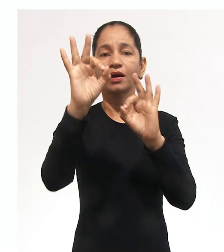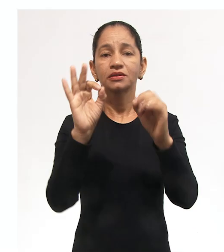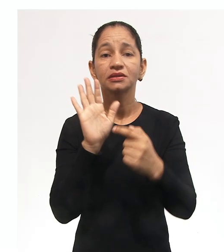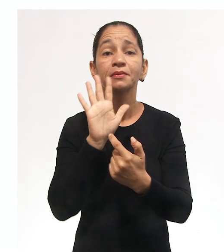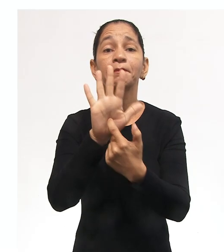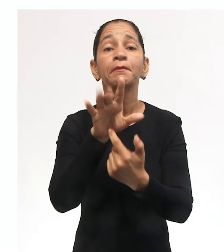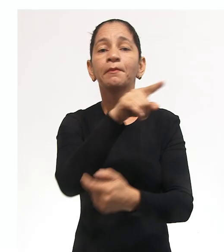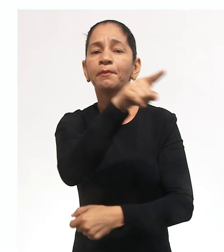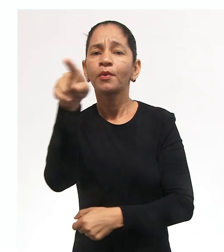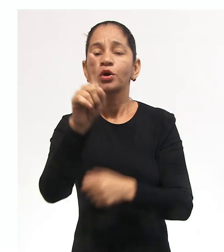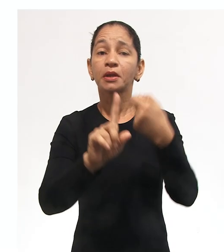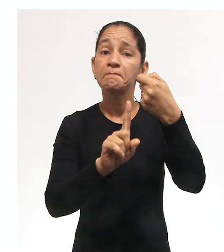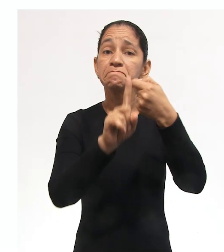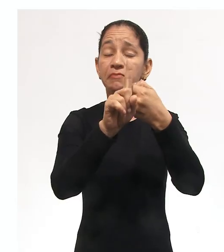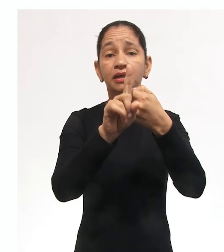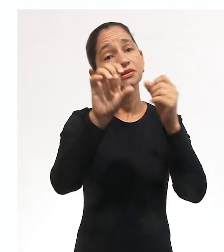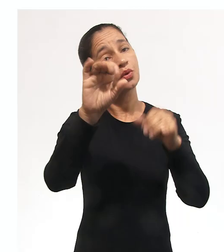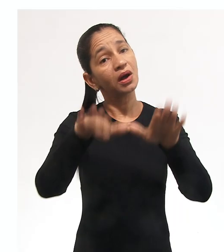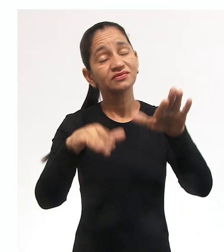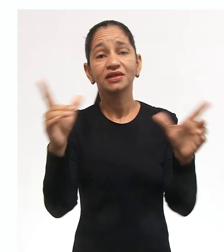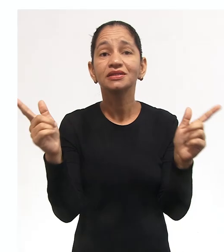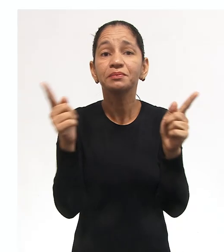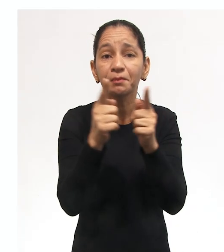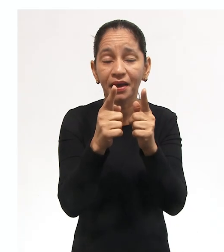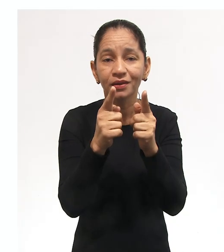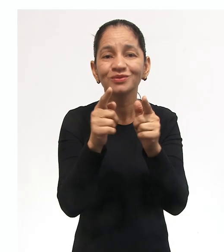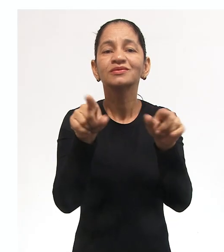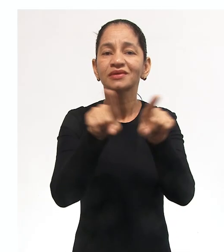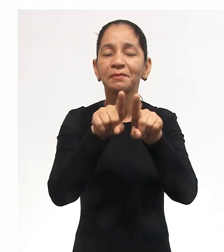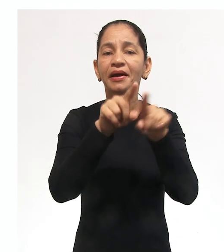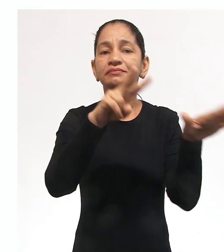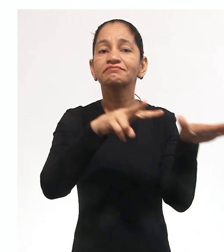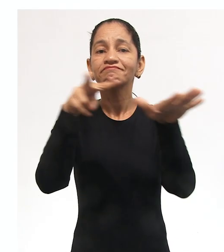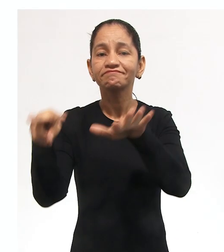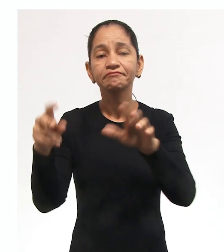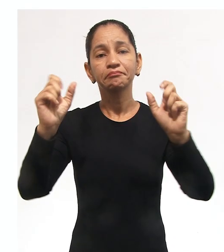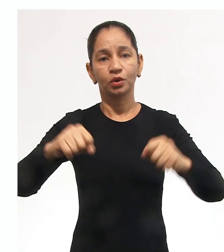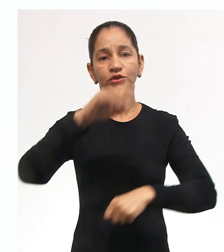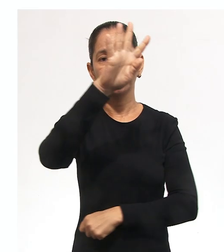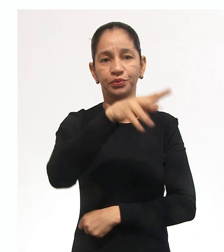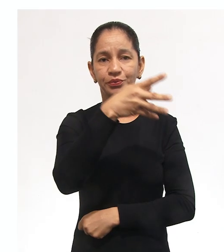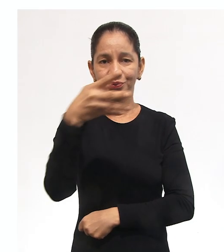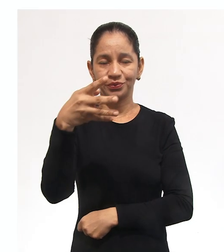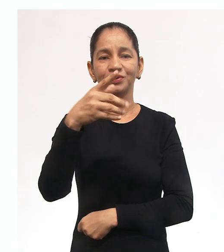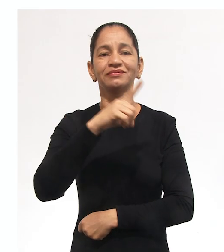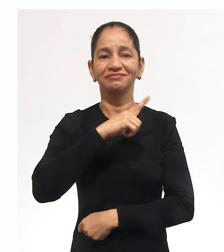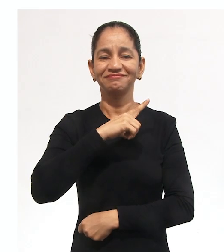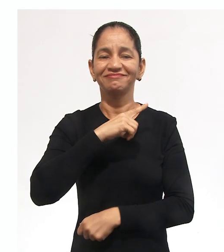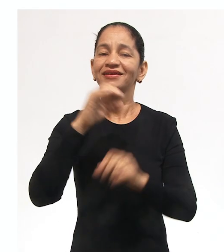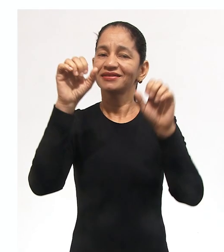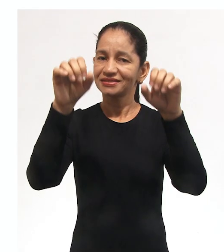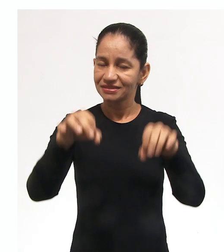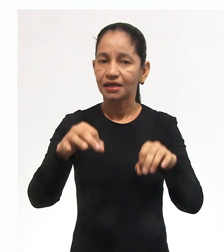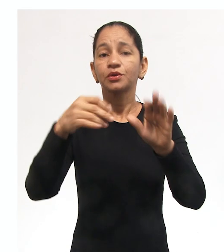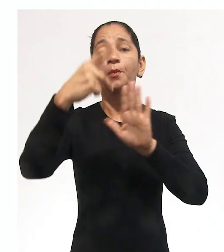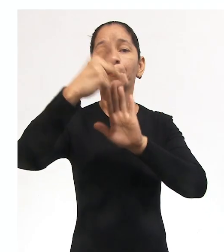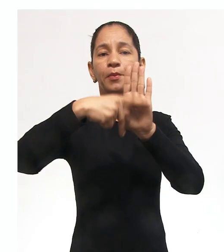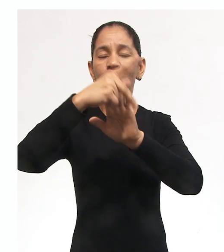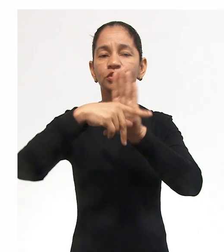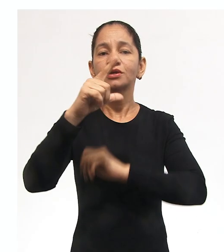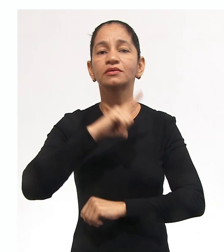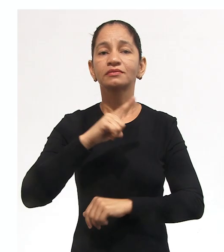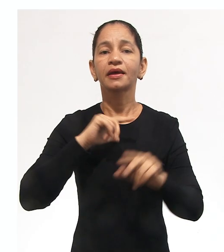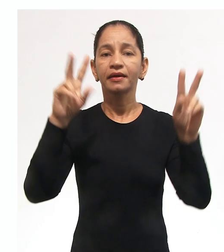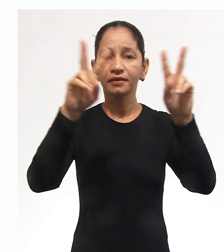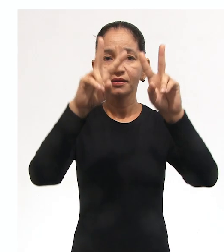organização em meses ou semanas, né? E pode ser apresentado em forma de tabela. E o projeto, ele também precisa conter